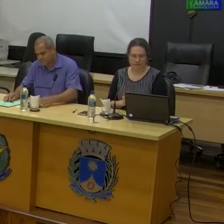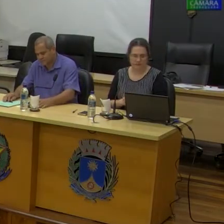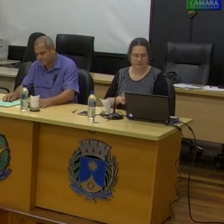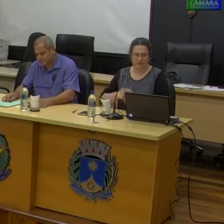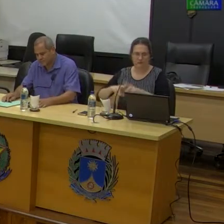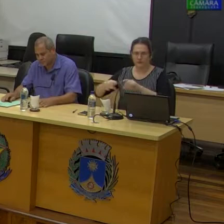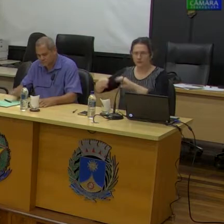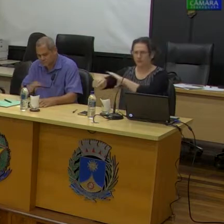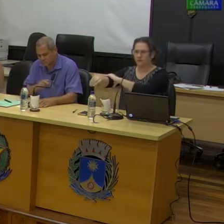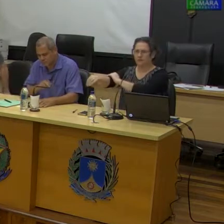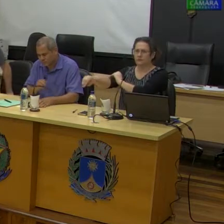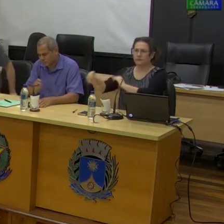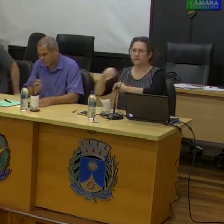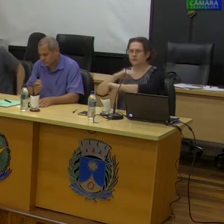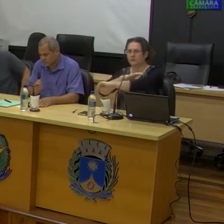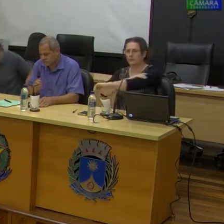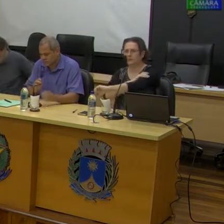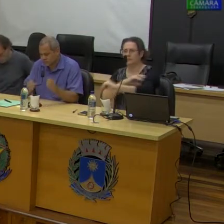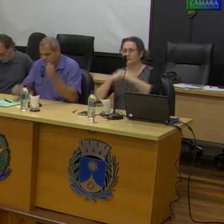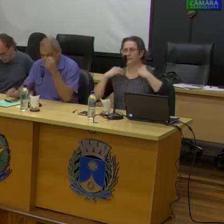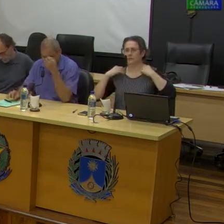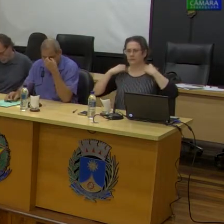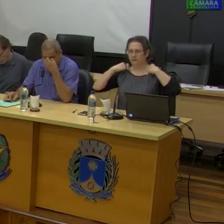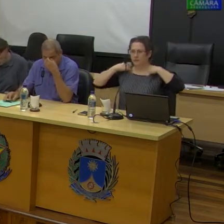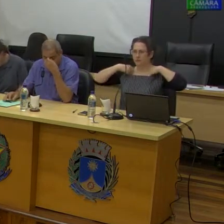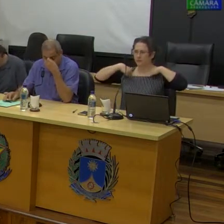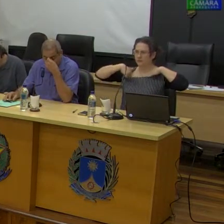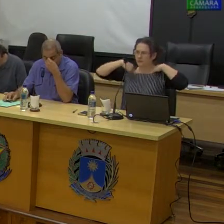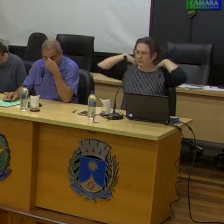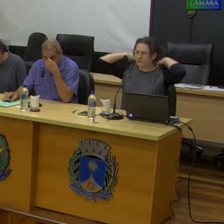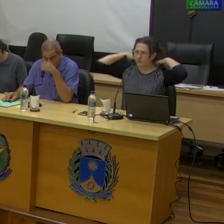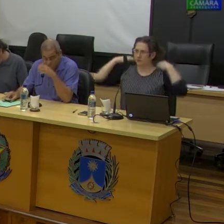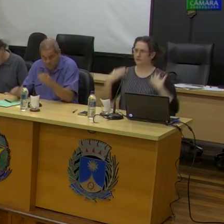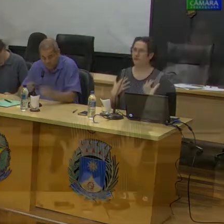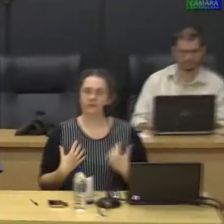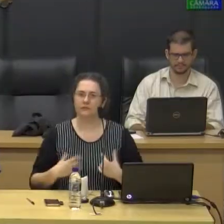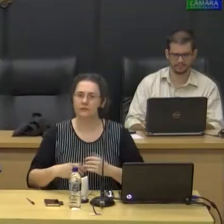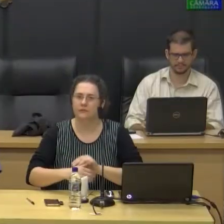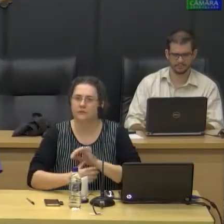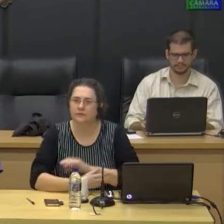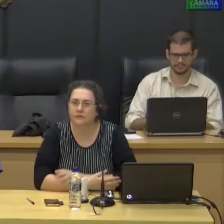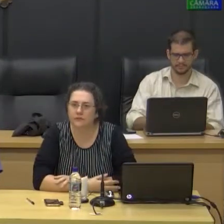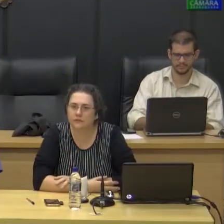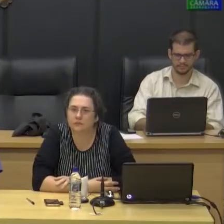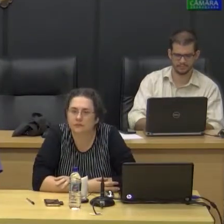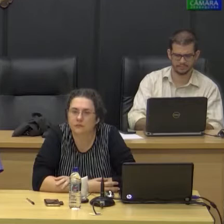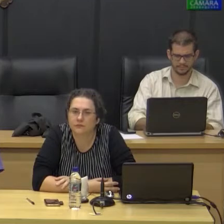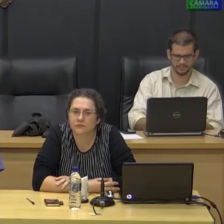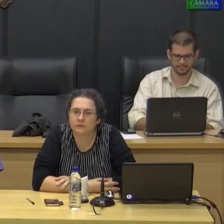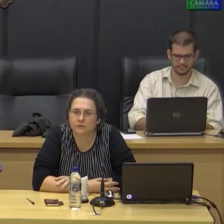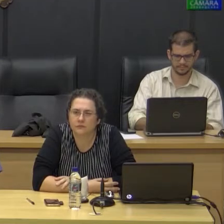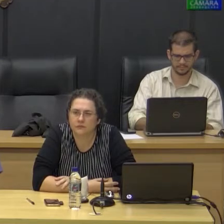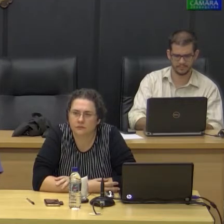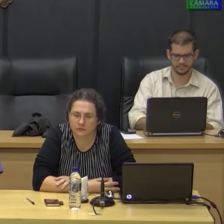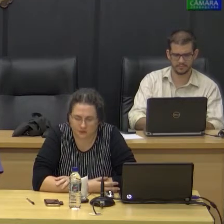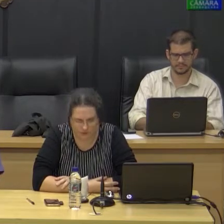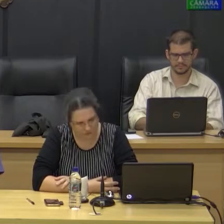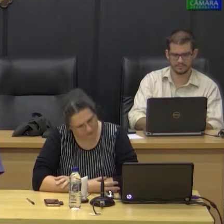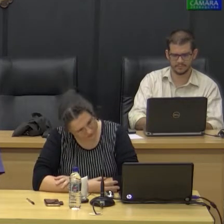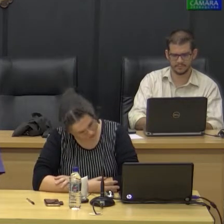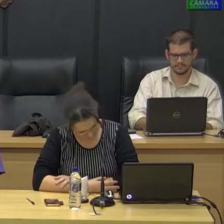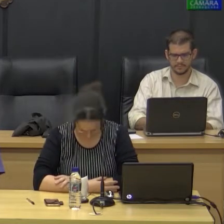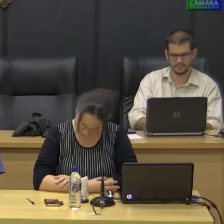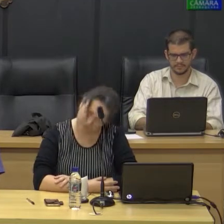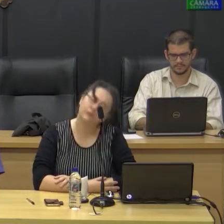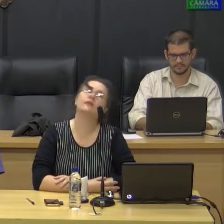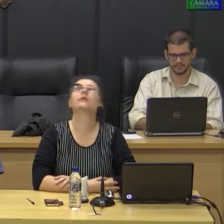Presentes também a esta audiência pública, vereadores desta Câmara Municipal de Araraquara, Lucas Greco, primeiro secretário